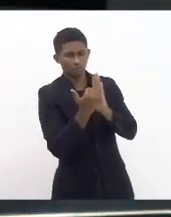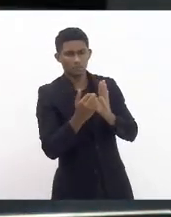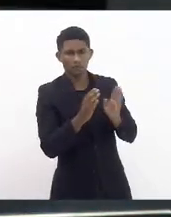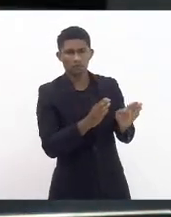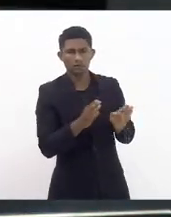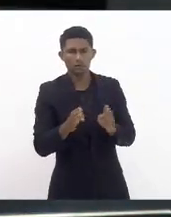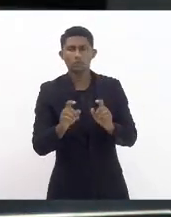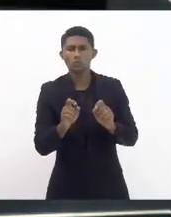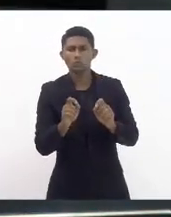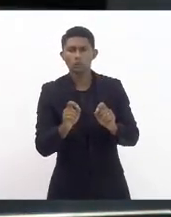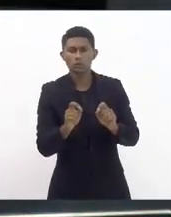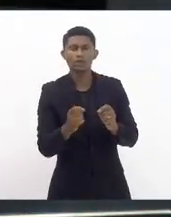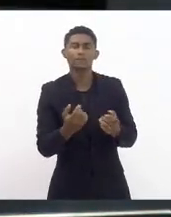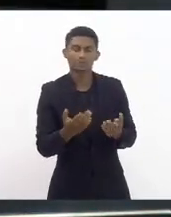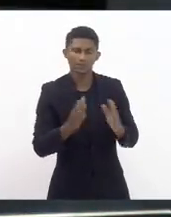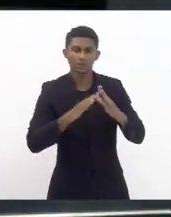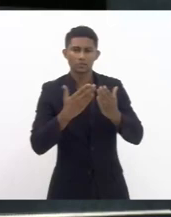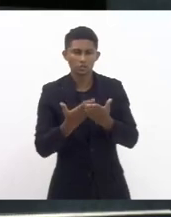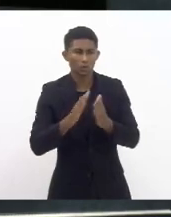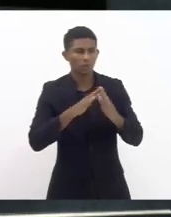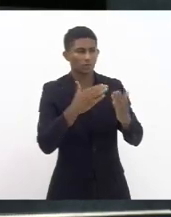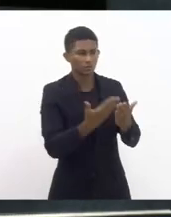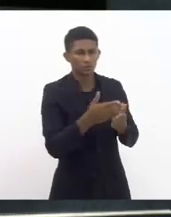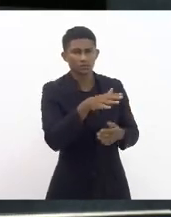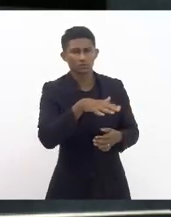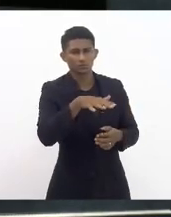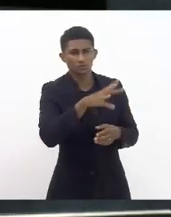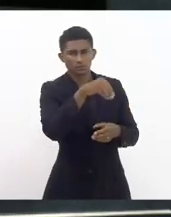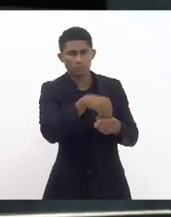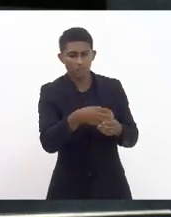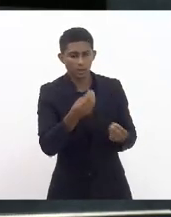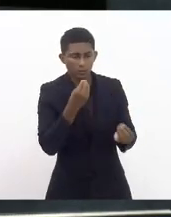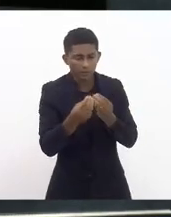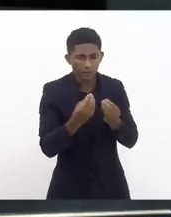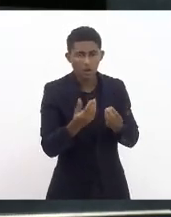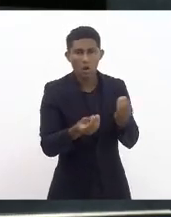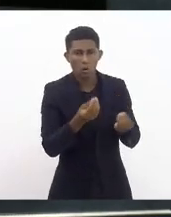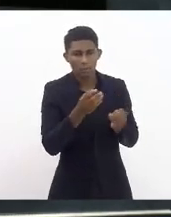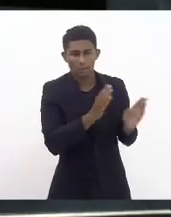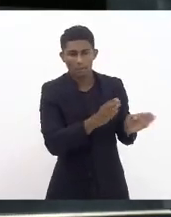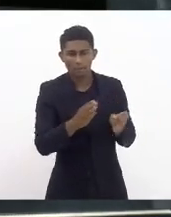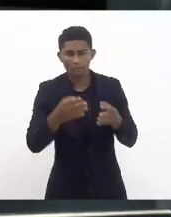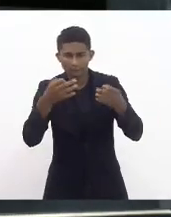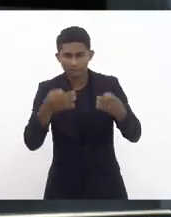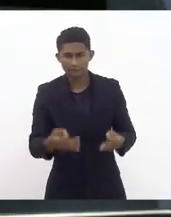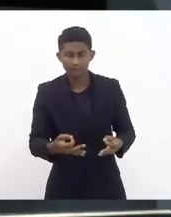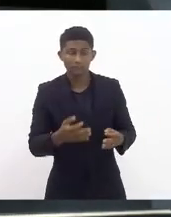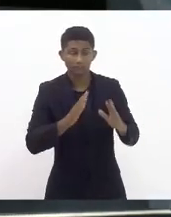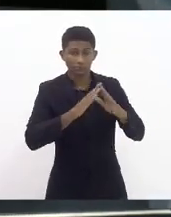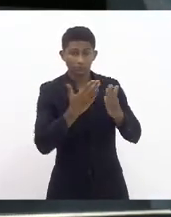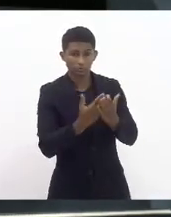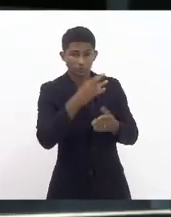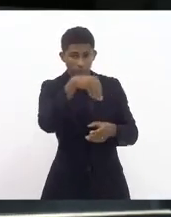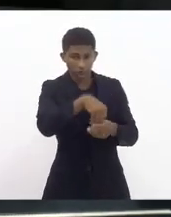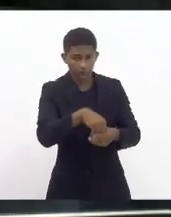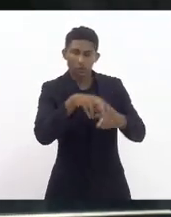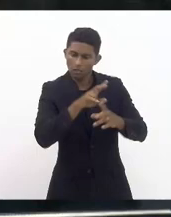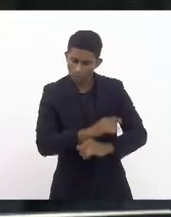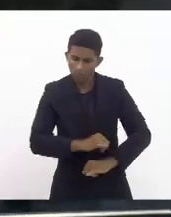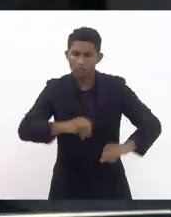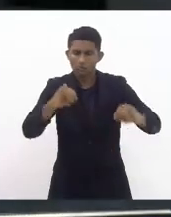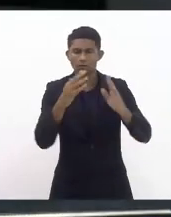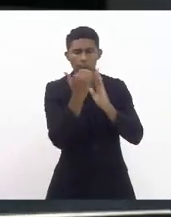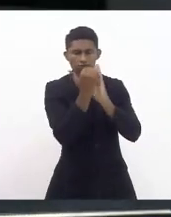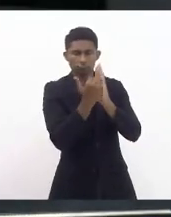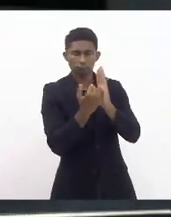nas Escolas, com o intuito de promover esta publicação oficial no ambiente escolar e reduzir o consumo